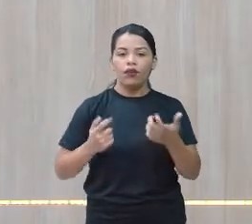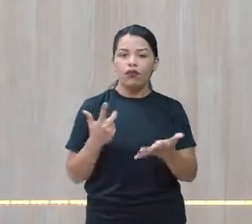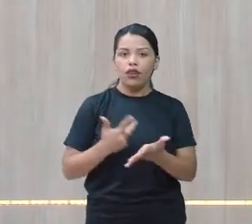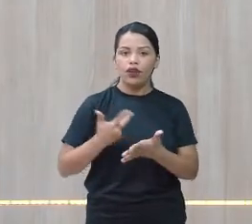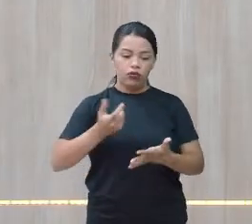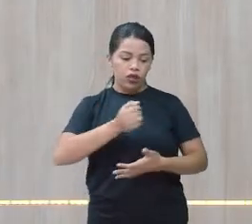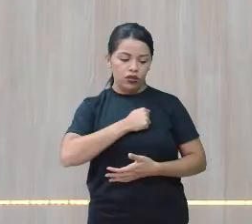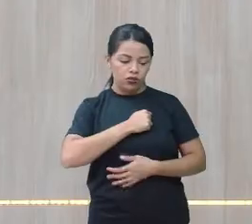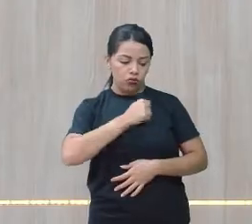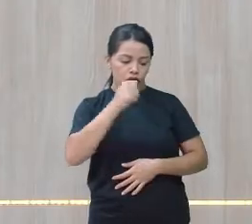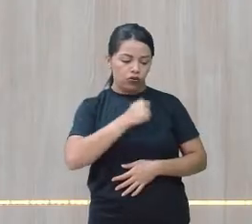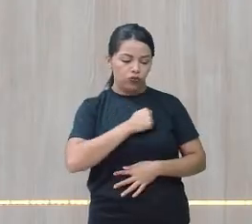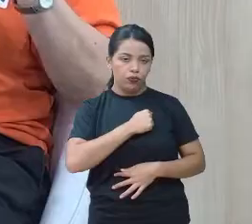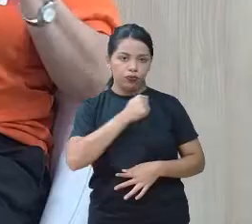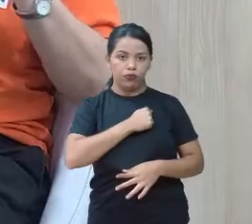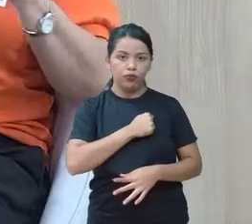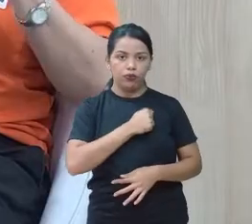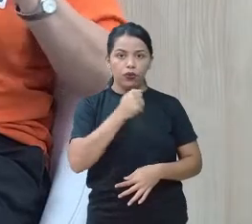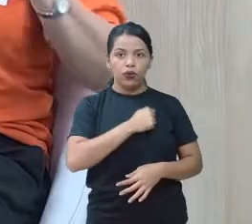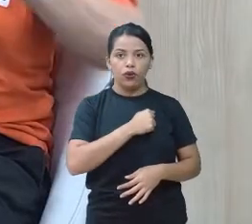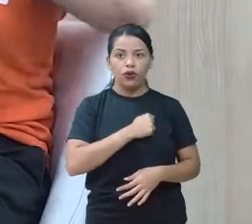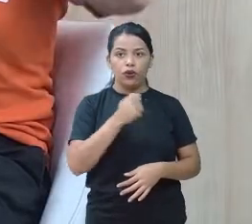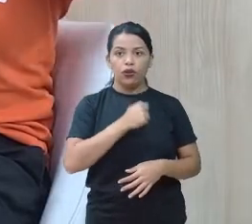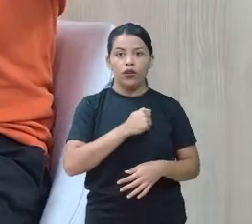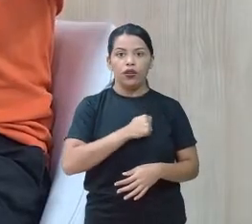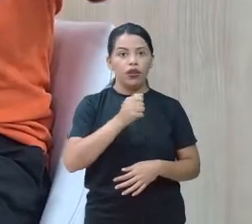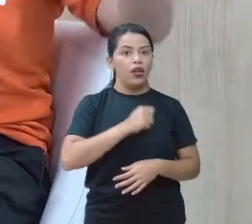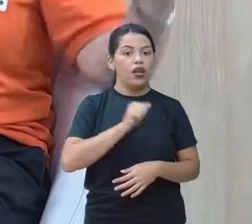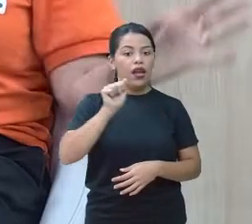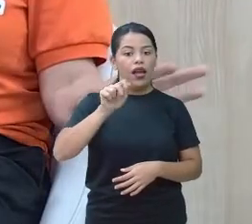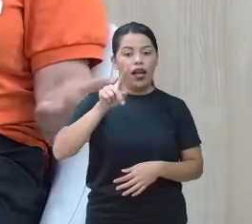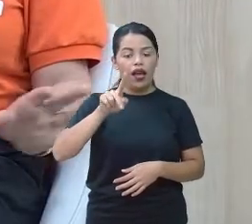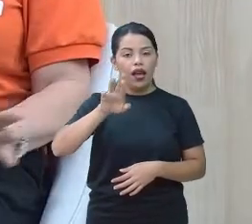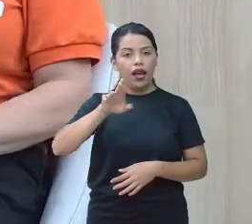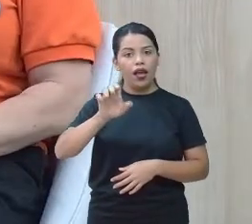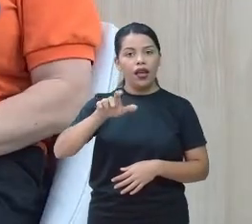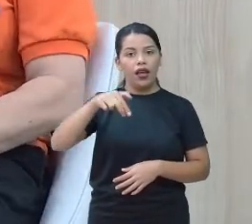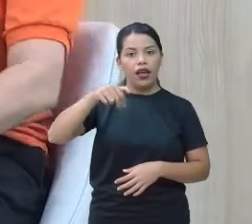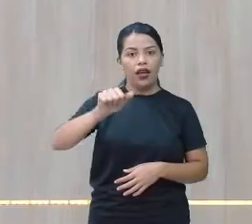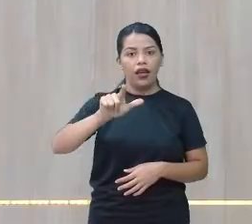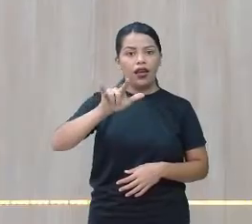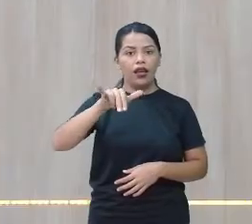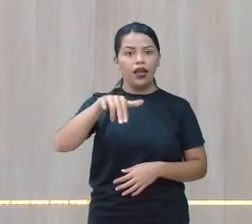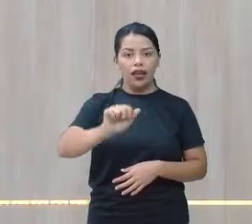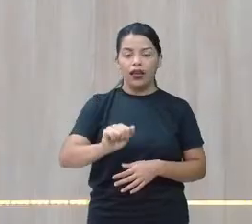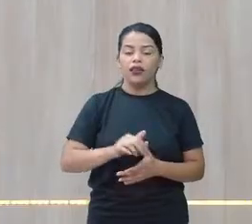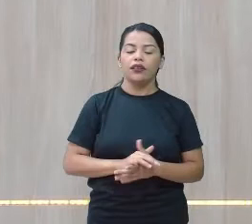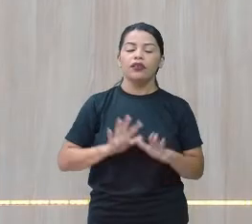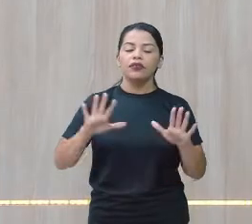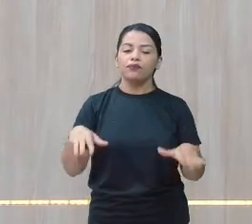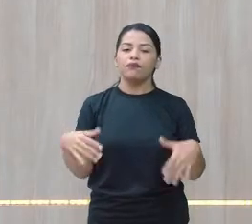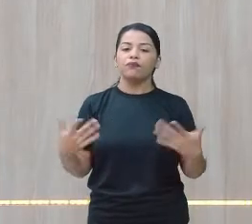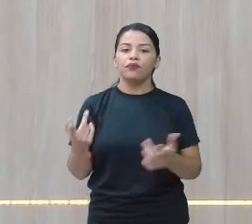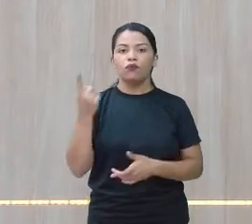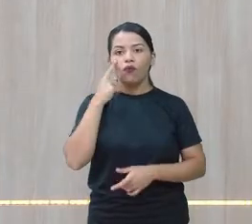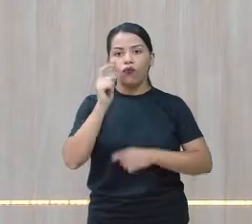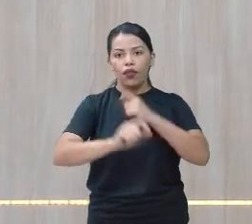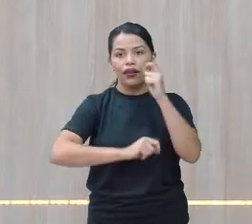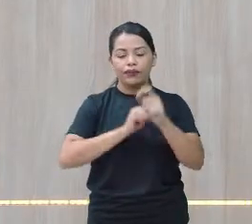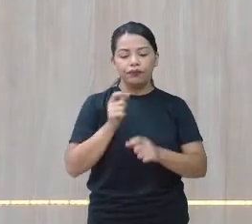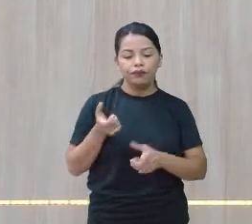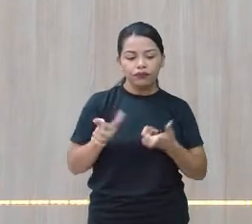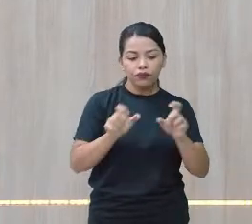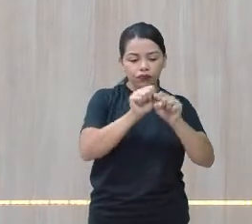batimentos cardíacos, professora? Lá em cima, professora, a adrenalina... Então vejam, a questão aí do sistema simpático e